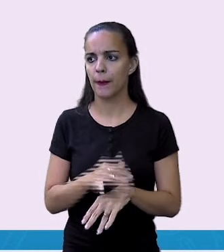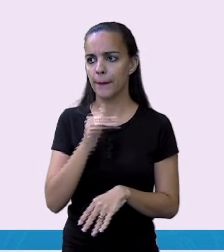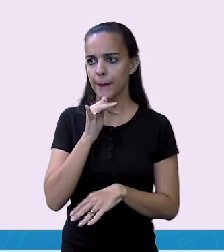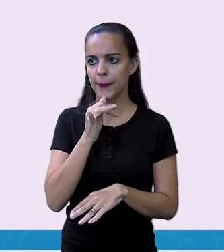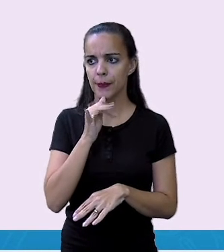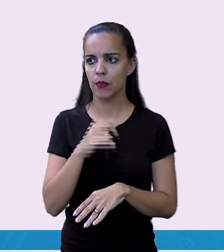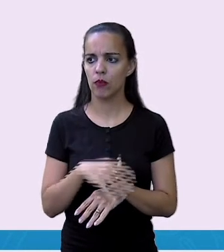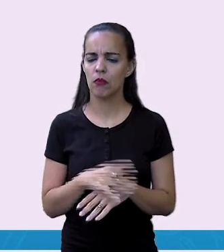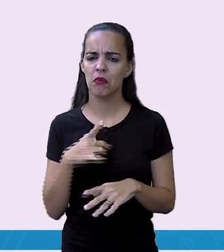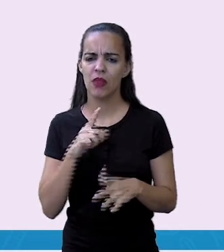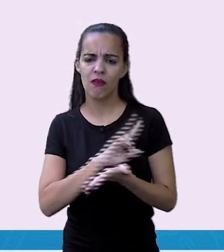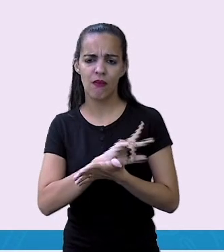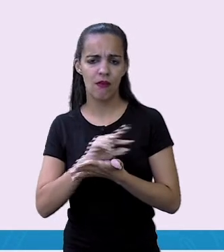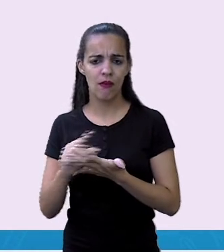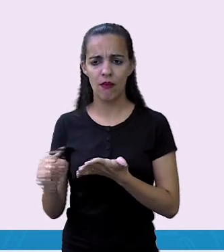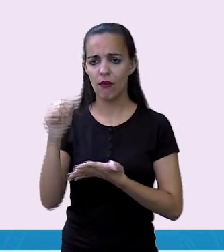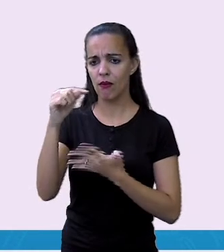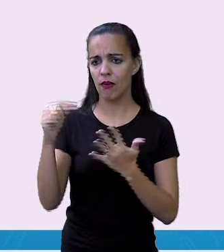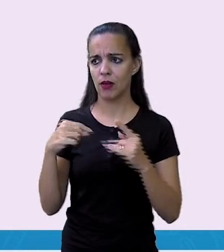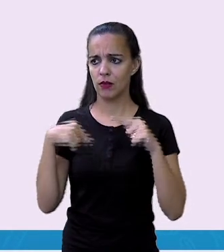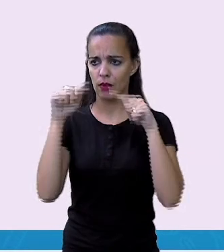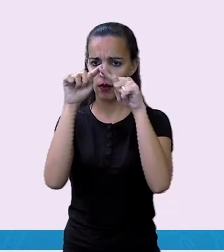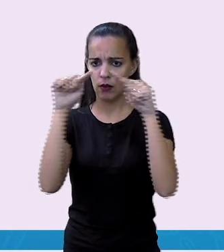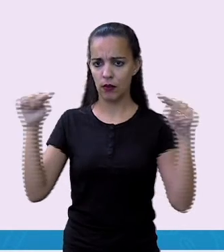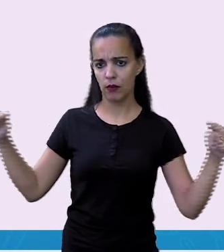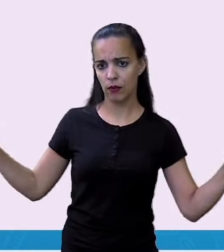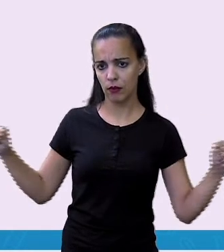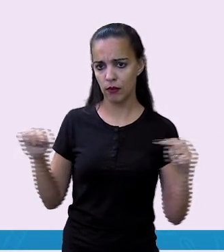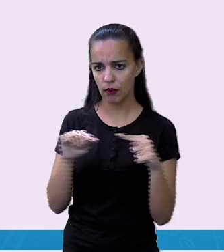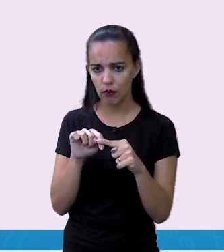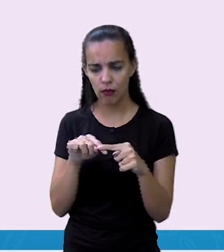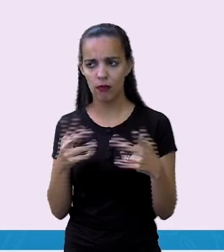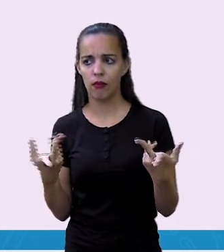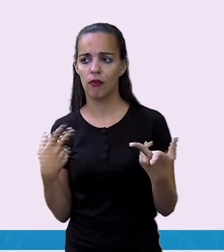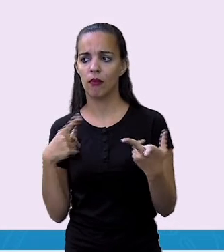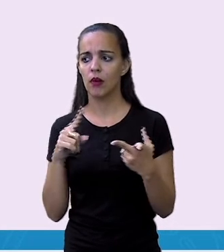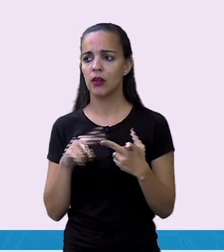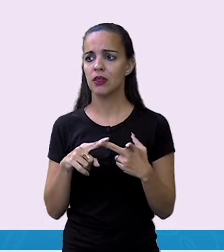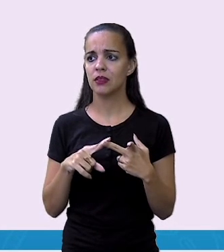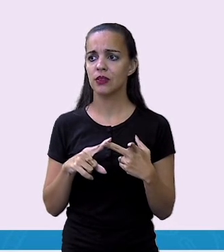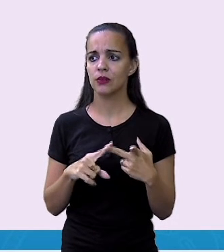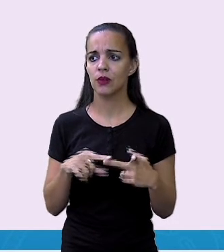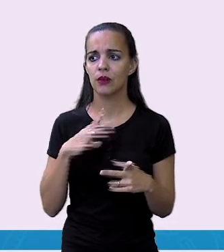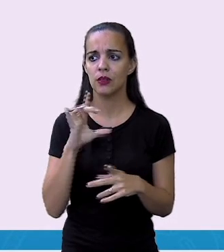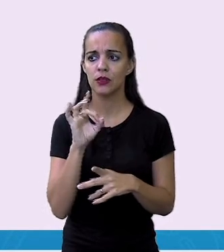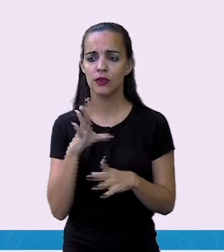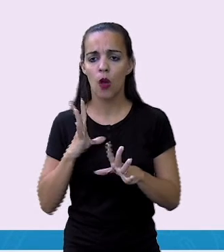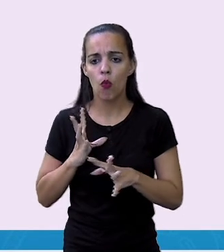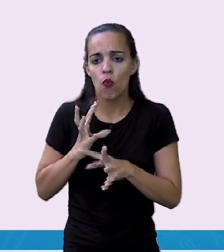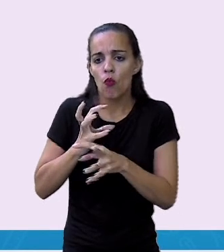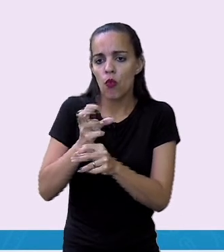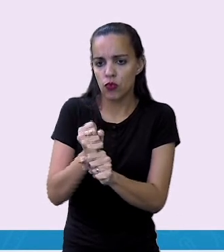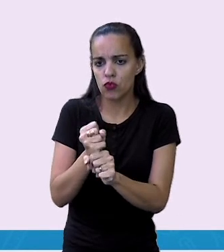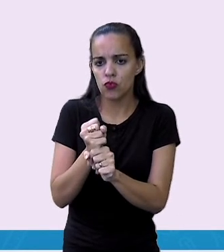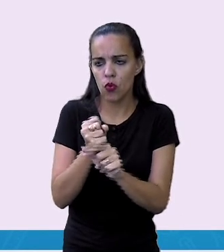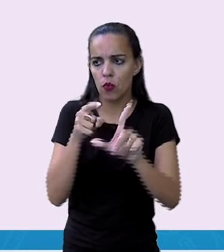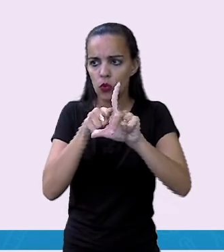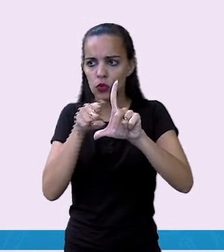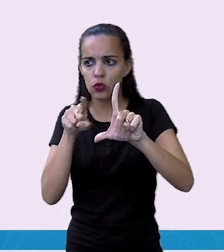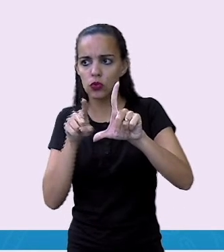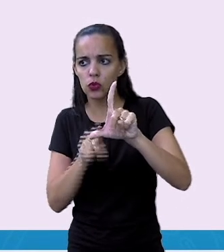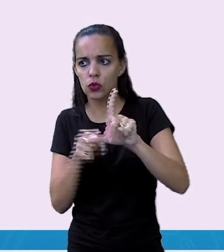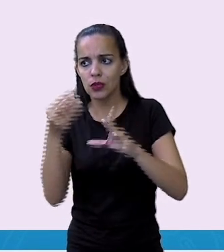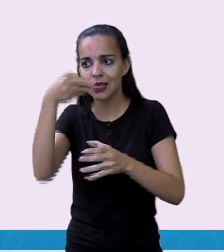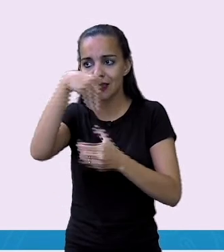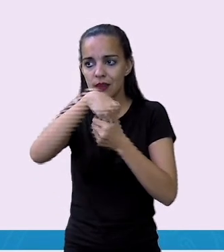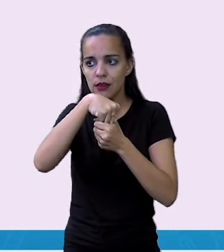isósceles, ele pode ser escaleno, com as medidas diferentes. A soma dos ângulos internos